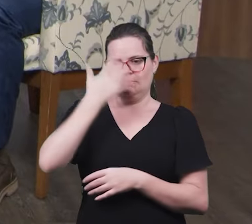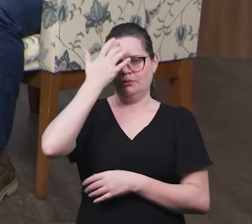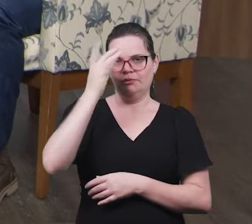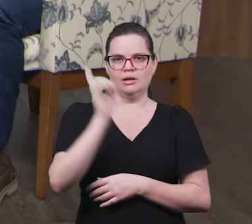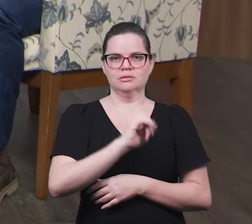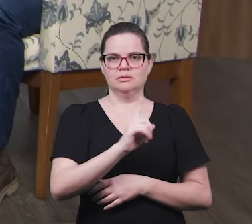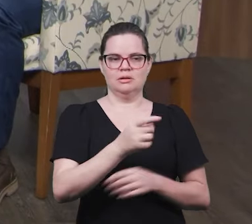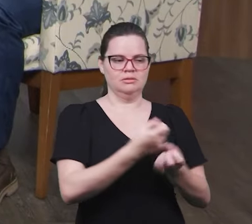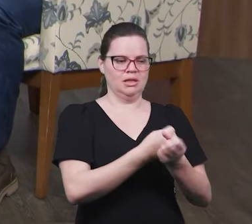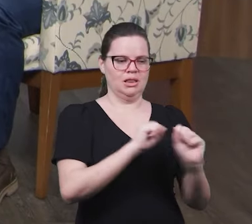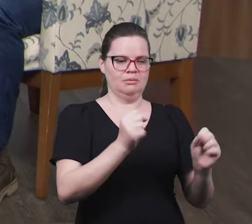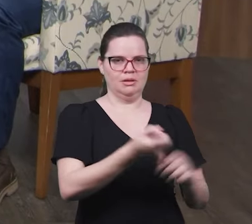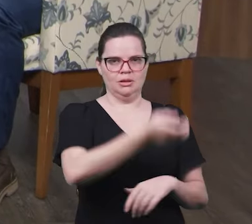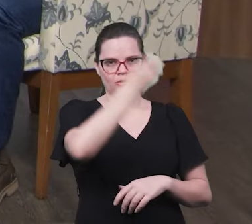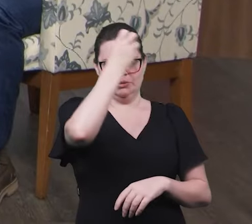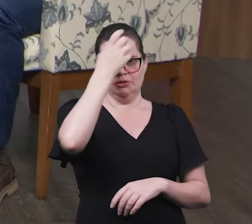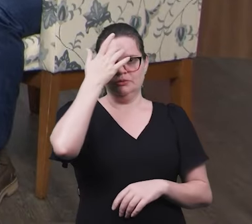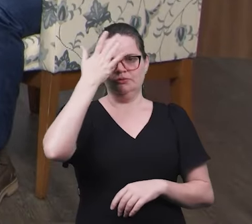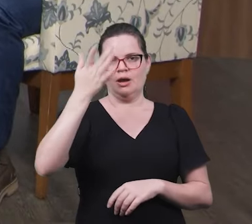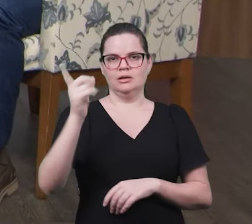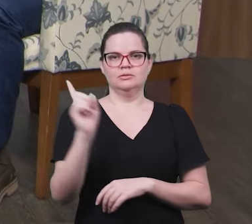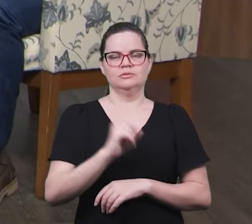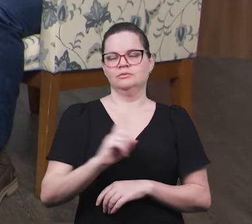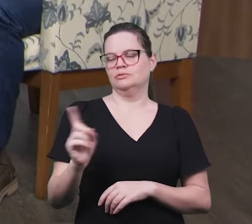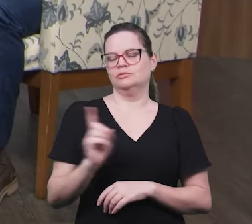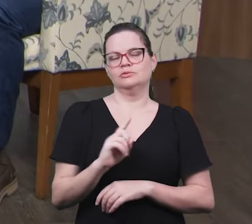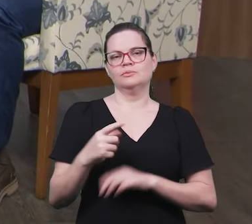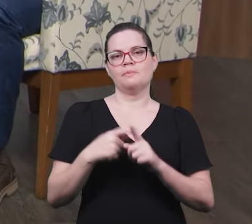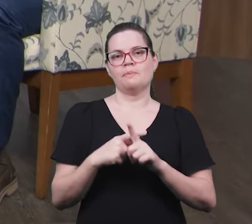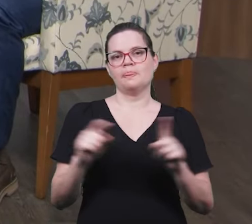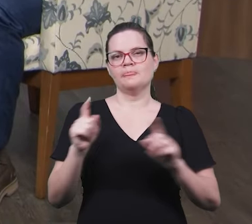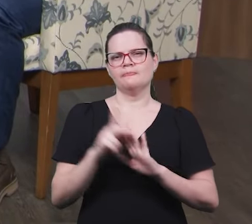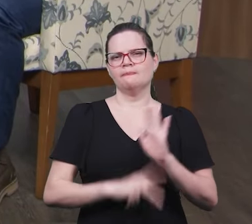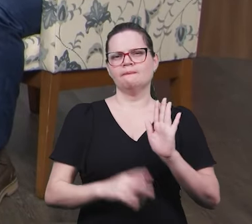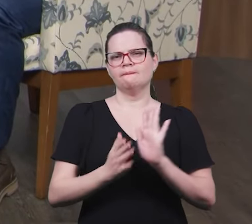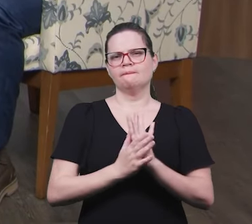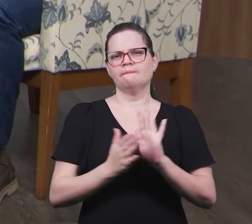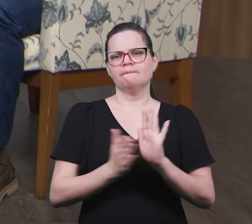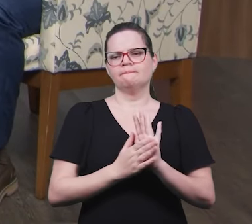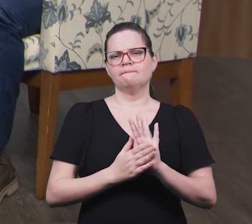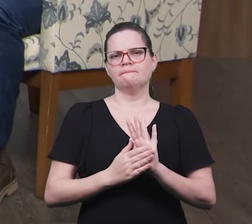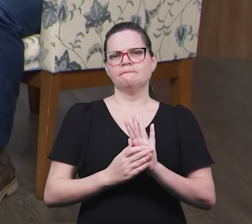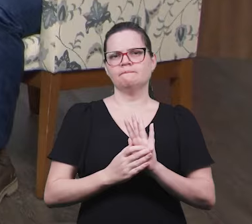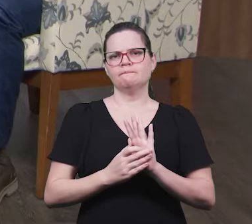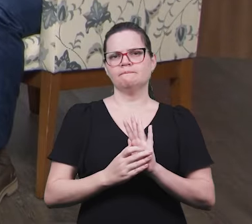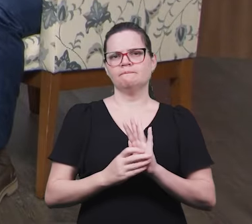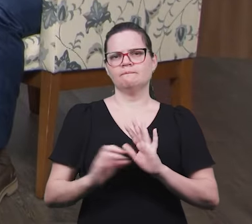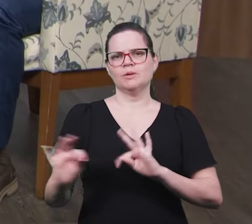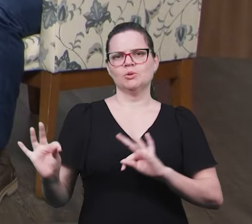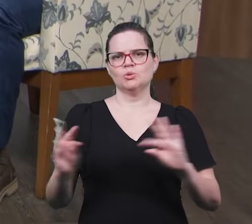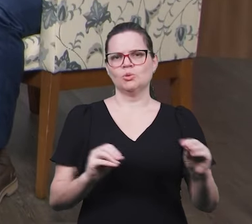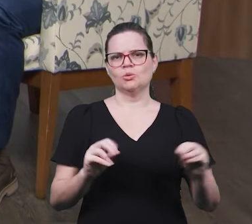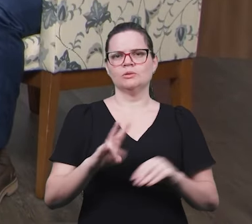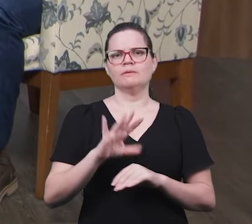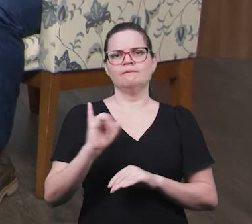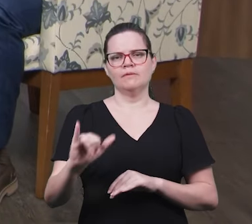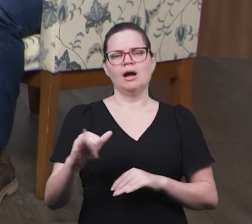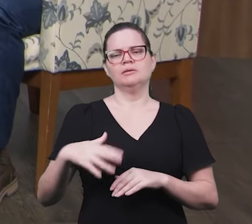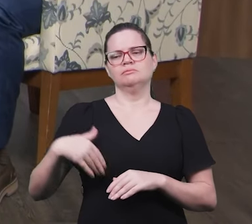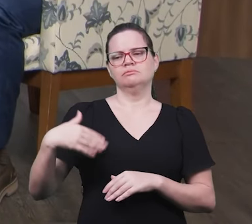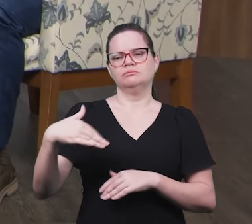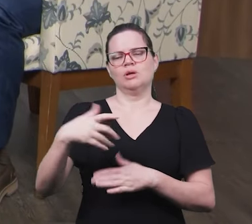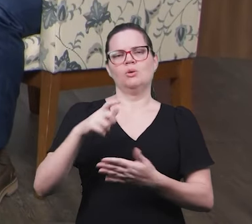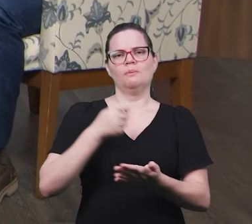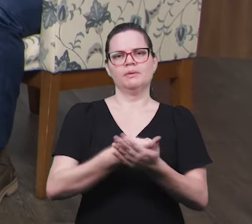Egito não foi fácil, mas o projeto todo vai se cumprindo e profeticamente